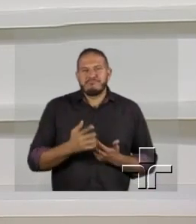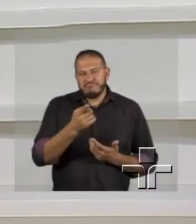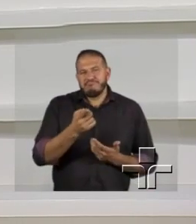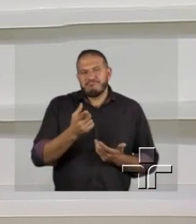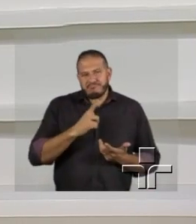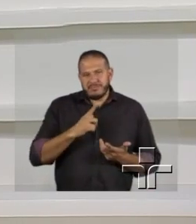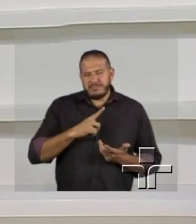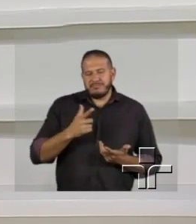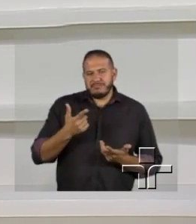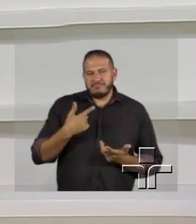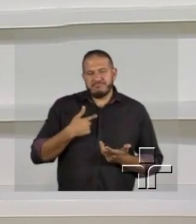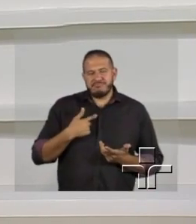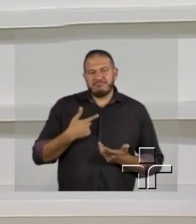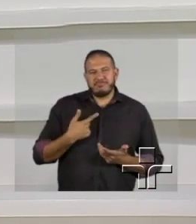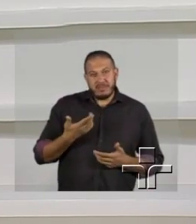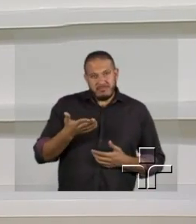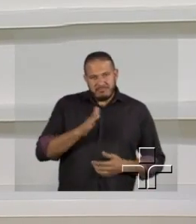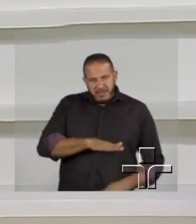então